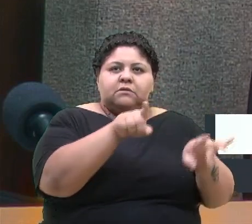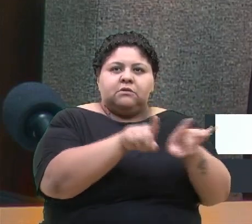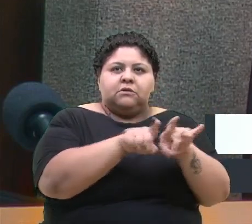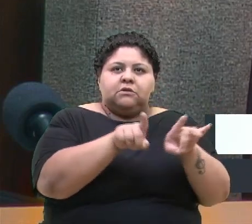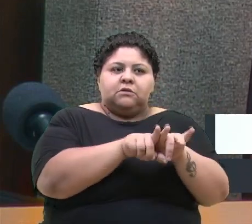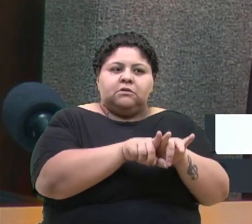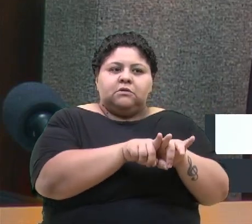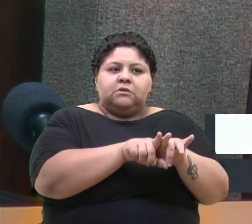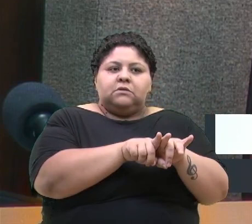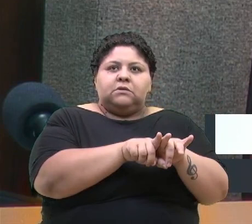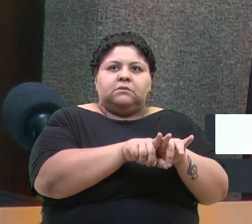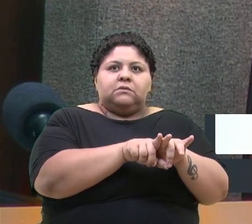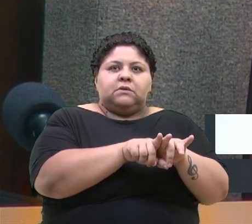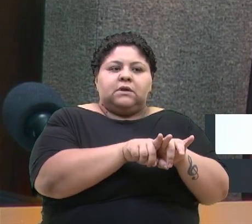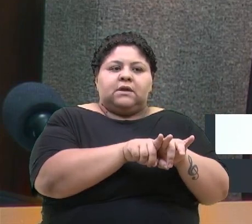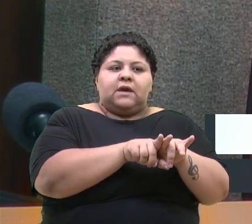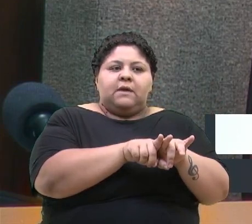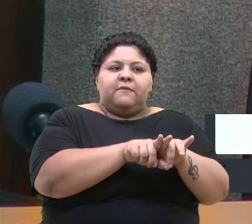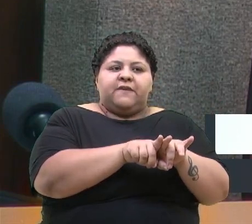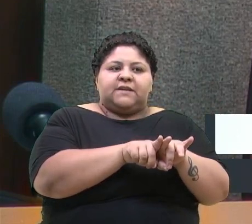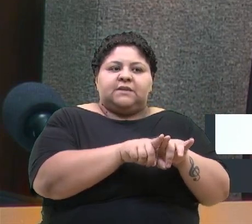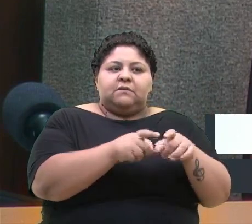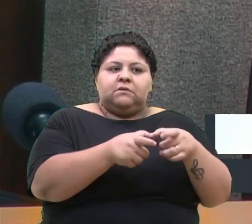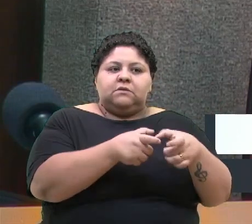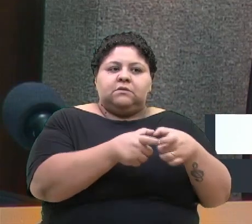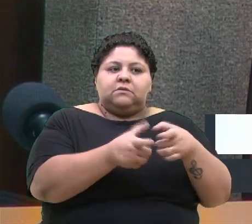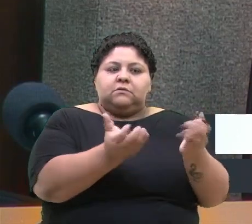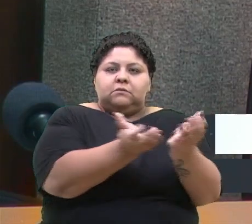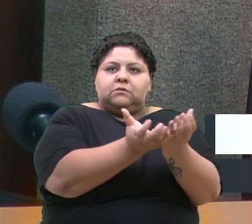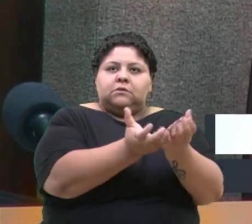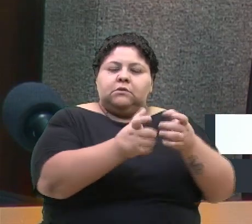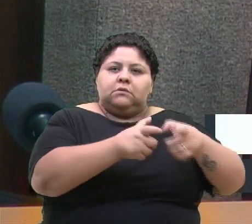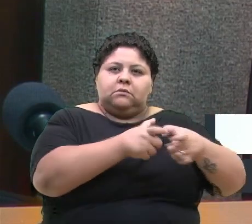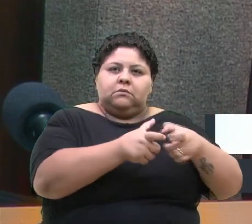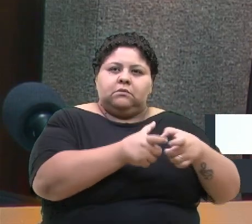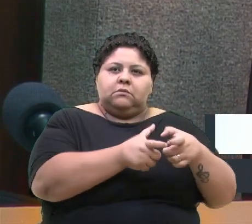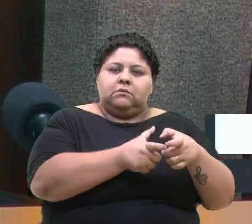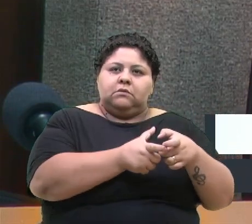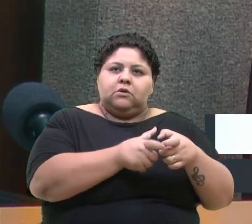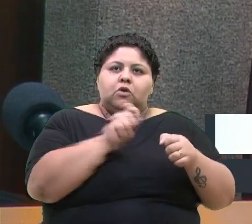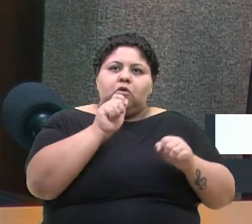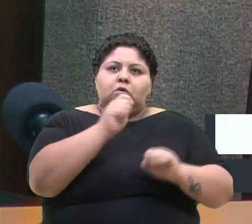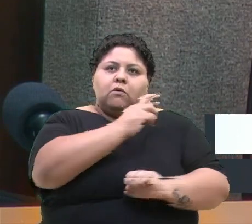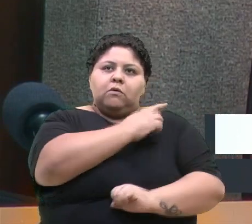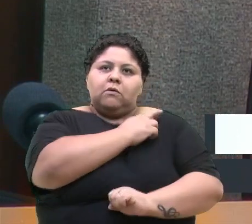isso. E para a gente ter noção do que representa